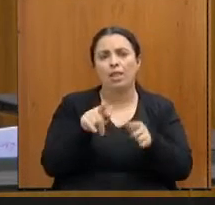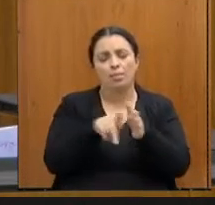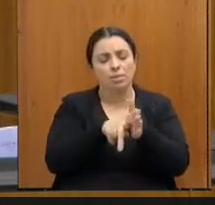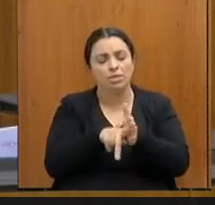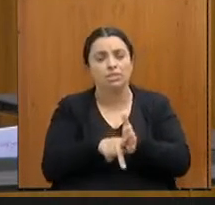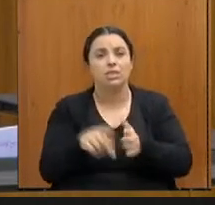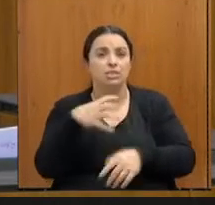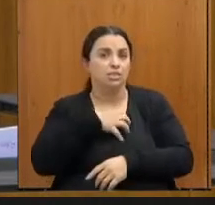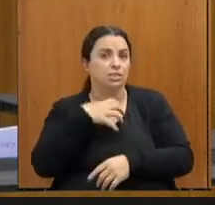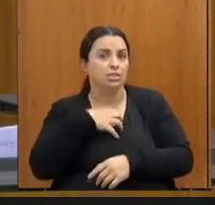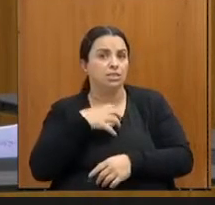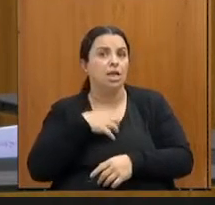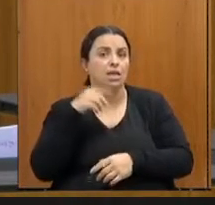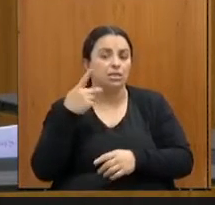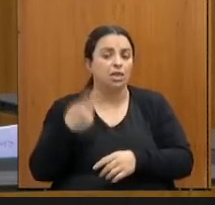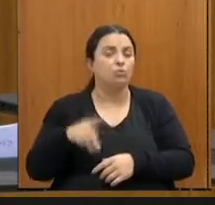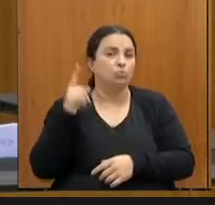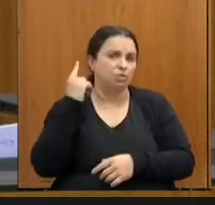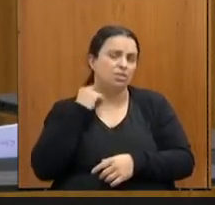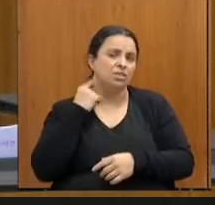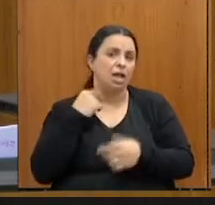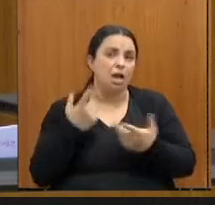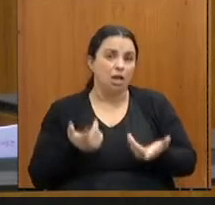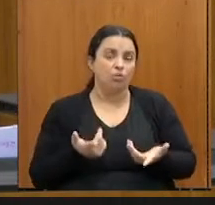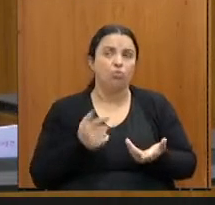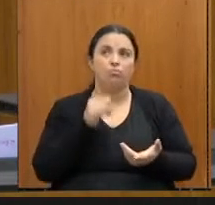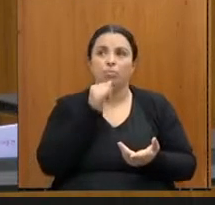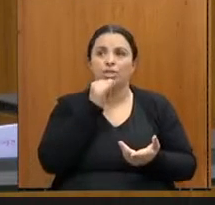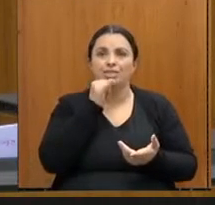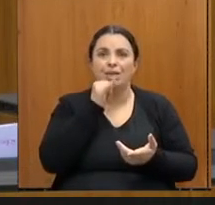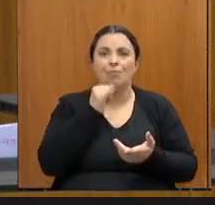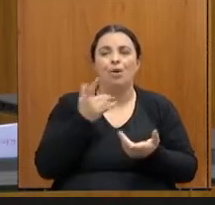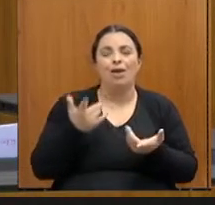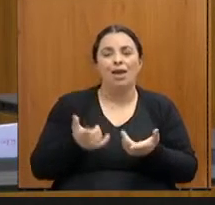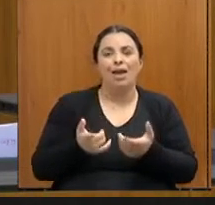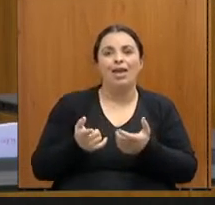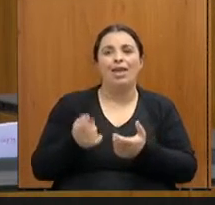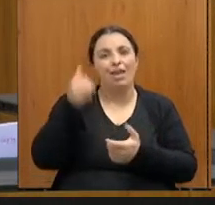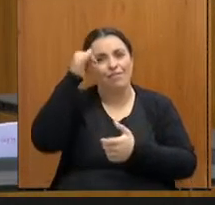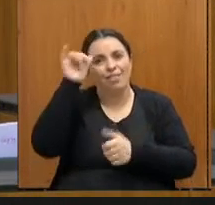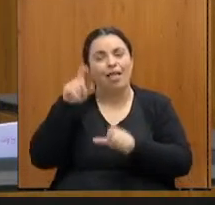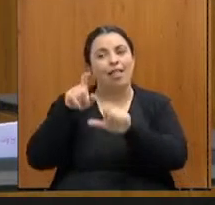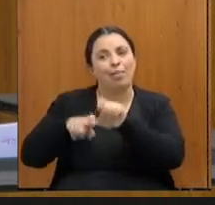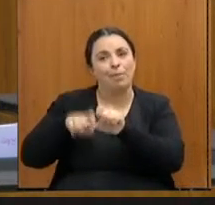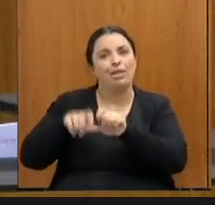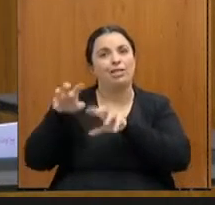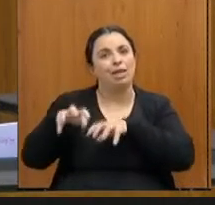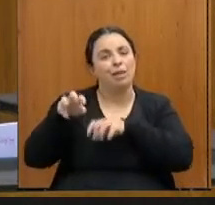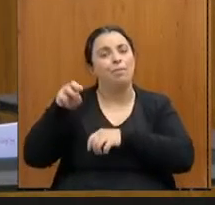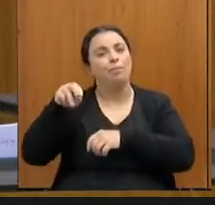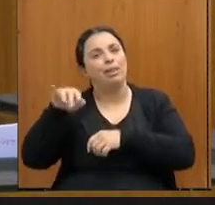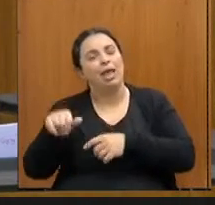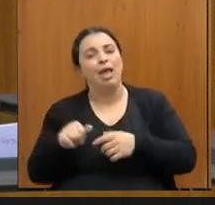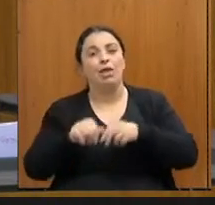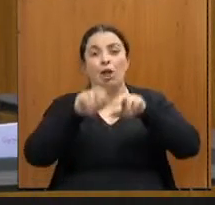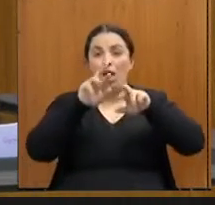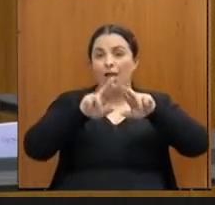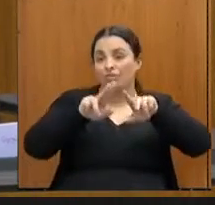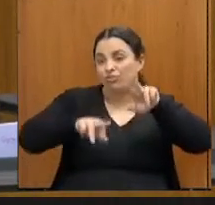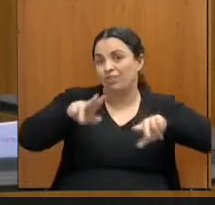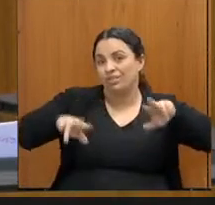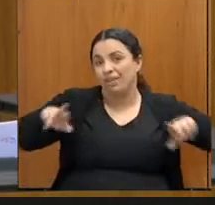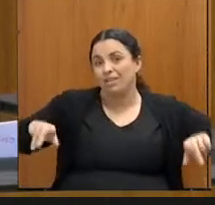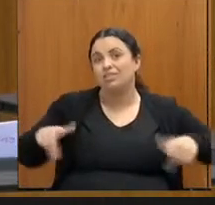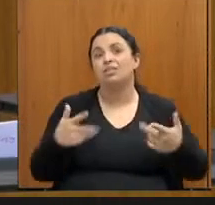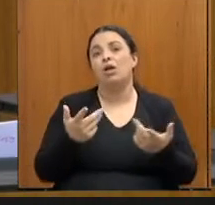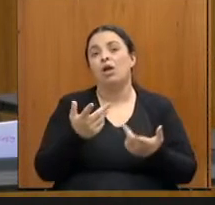e assim atacar aquilo que a gente debate aqui a minério dependência necessidade da diversidade verificação Econômica que são